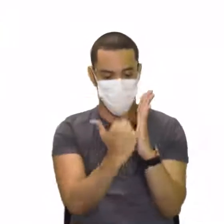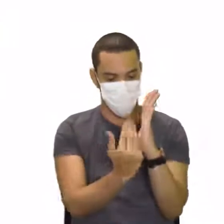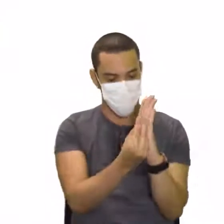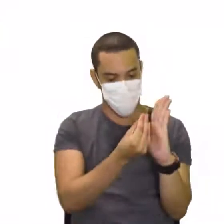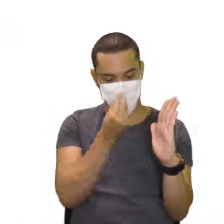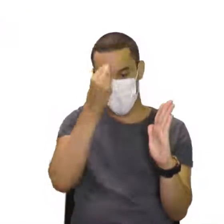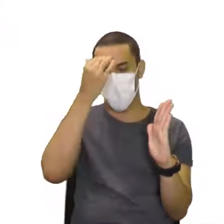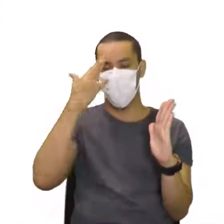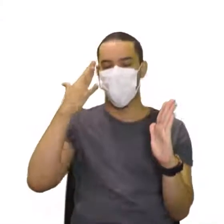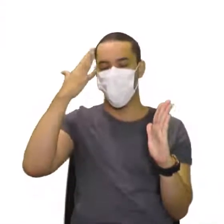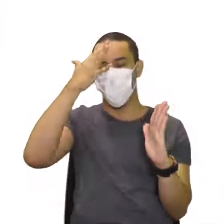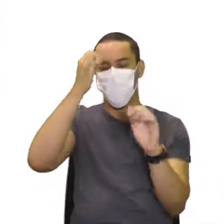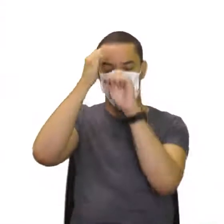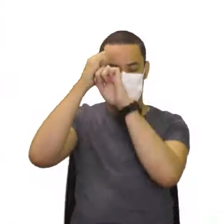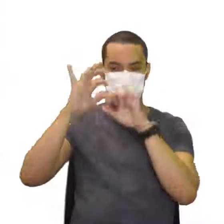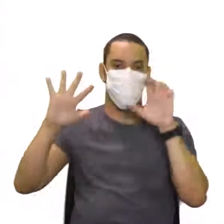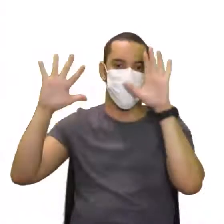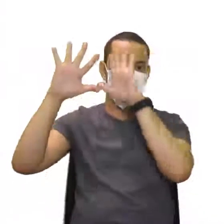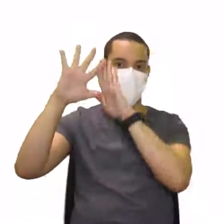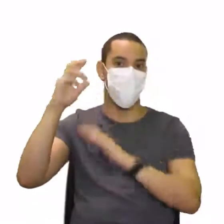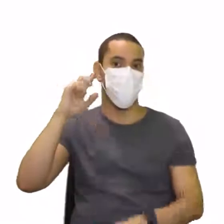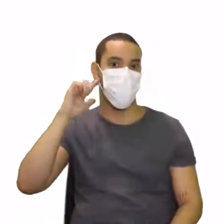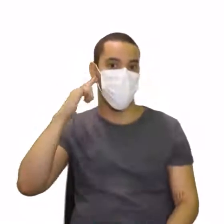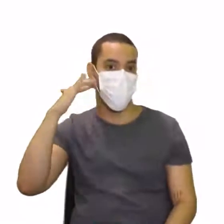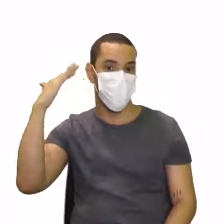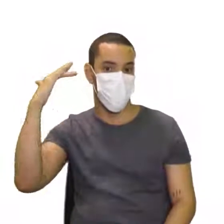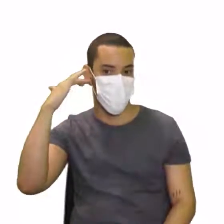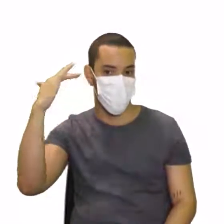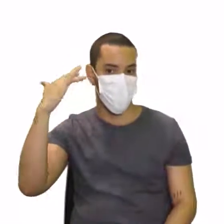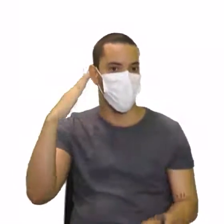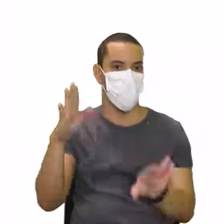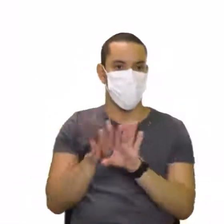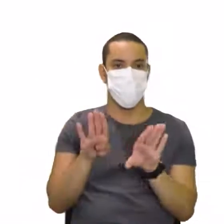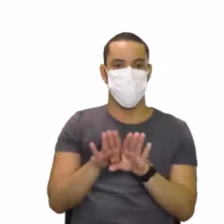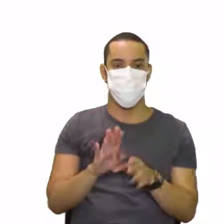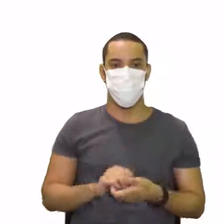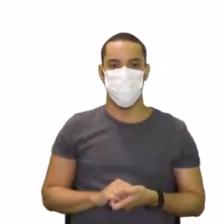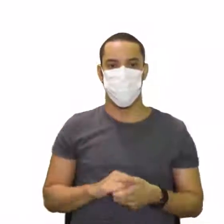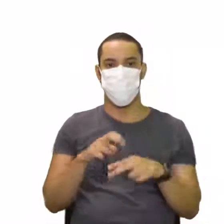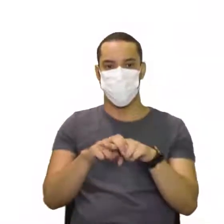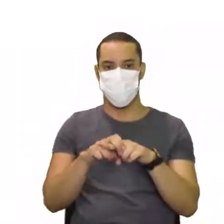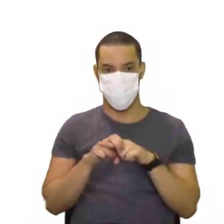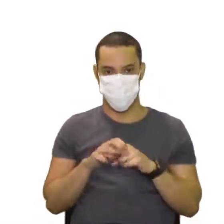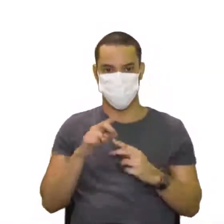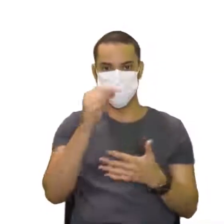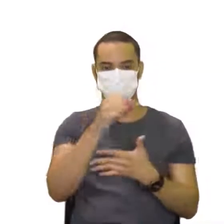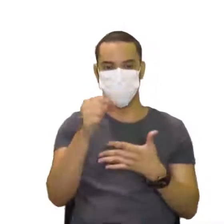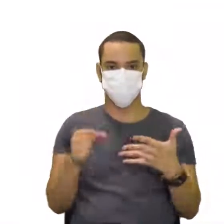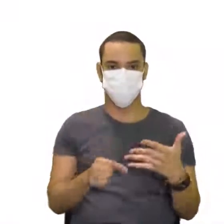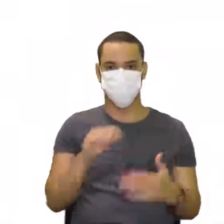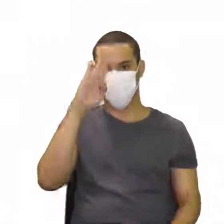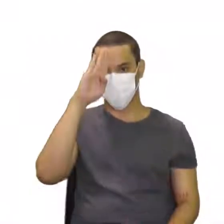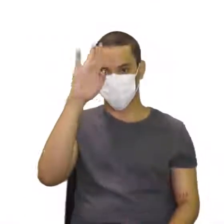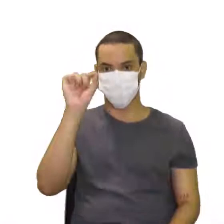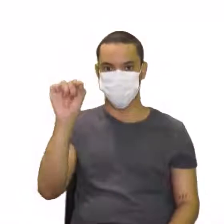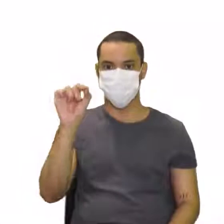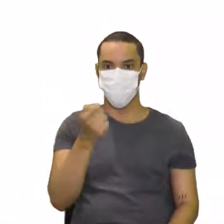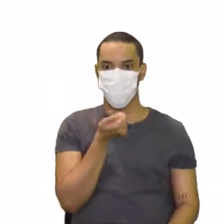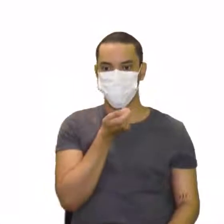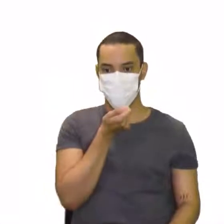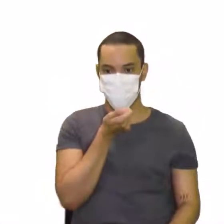em acústicos, certinho? E aqui, pessoal, olha só, os elementos básicos do telefone são o